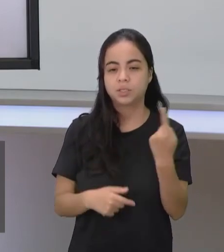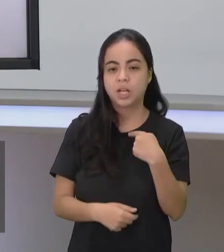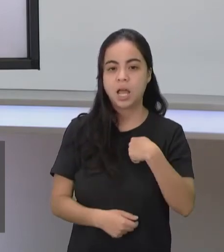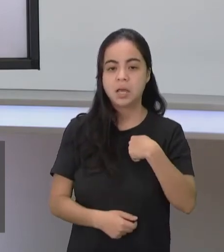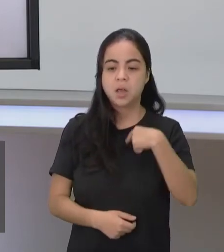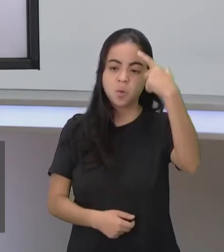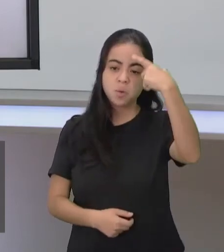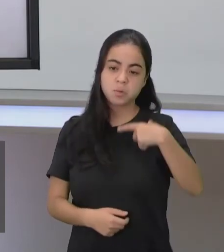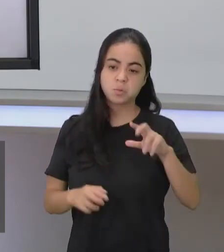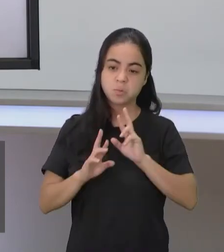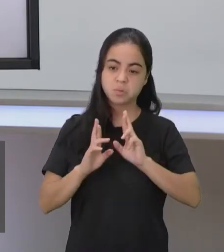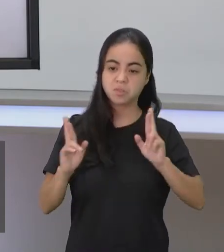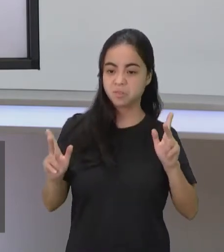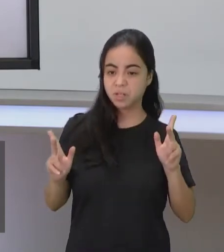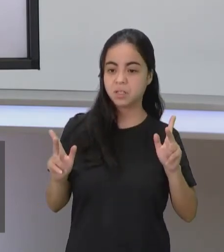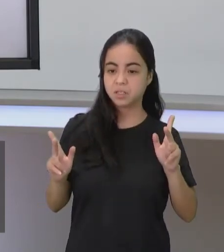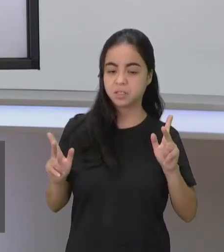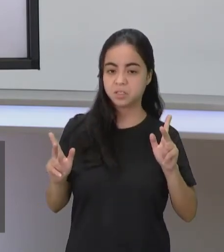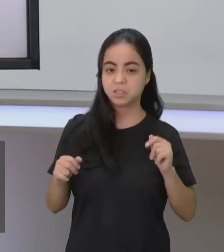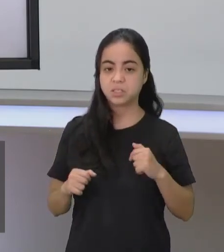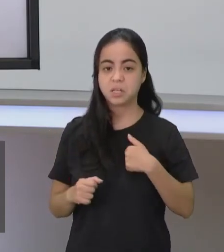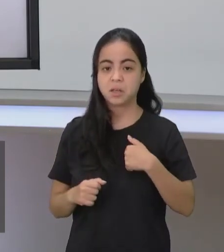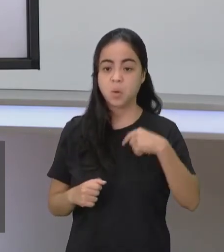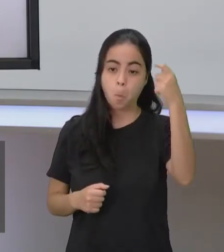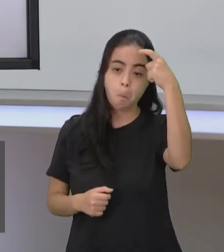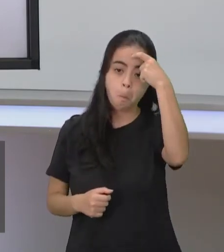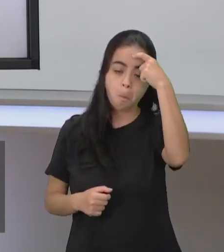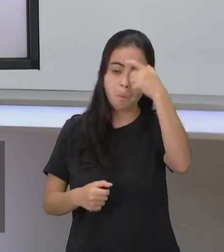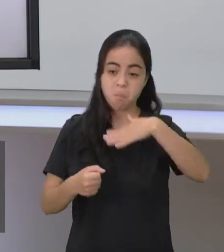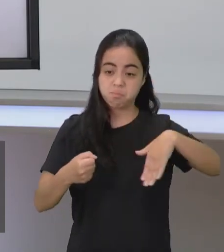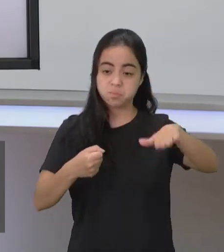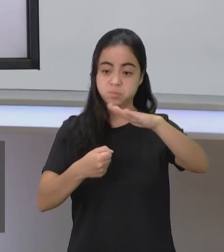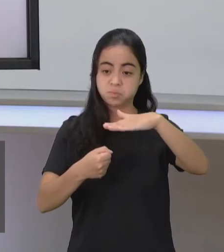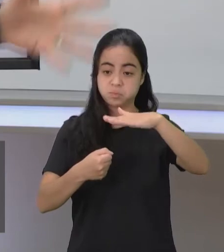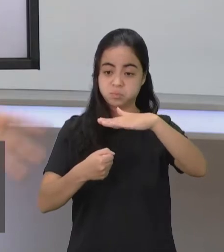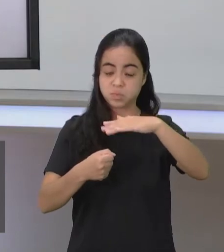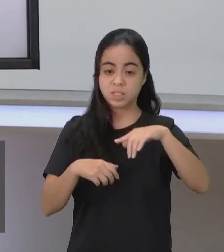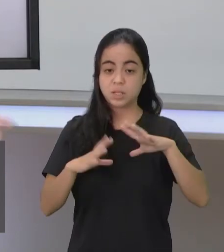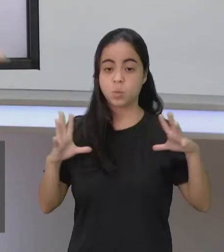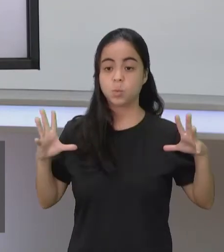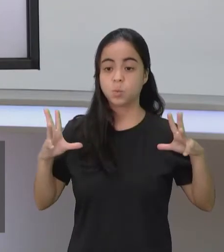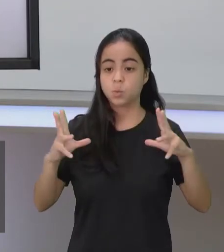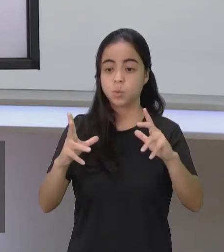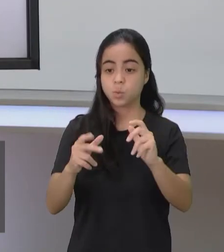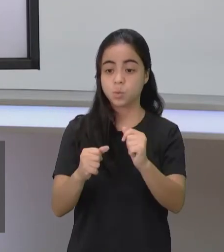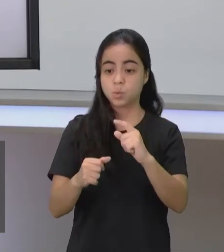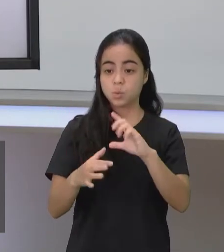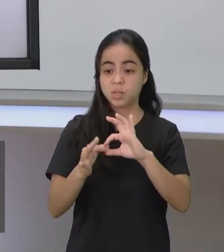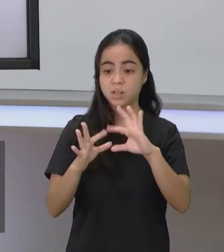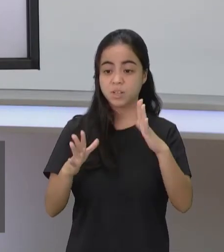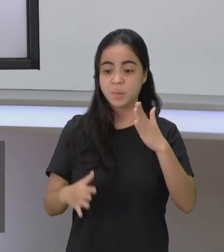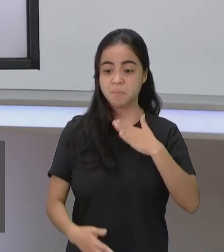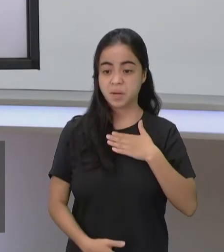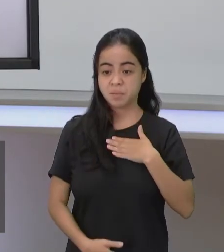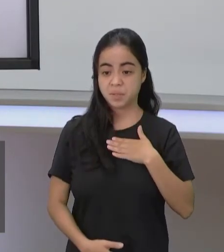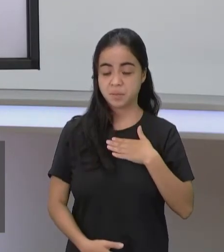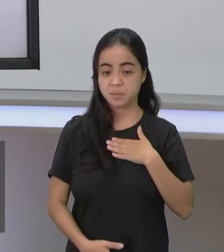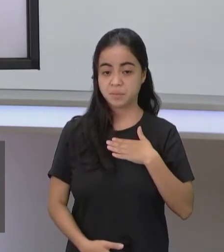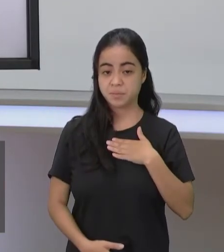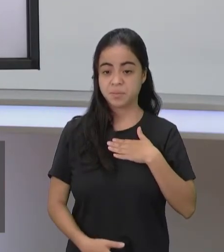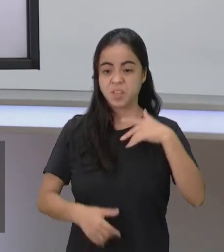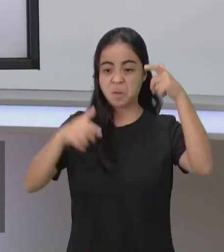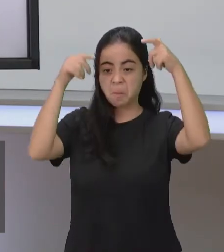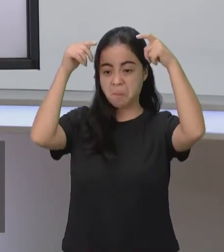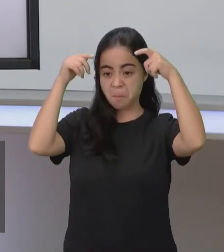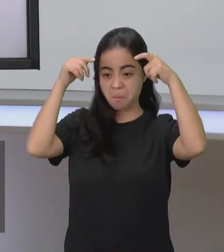eu sou diferente, né? Vamos dizer, eu tenho um grau de consciência maior, então tudo que está aí está ao meu dispor. E a gente se coloca como rei do